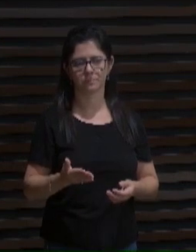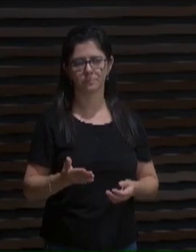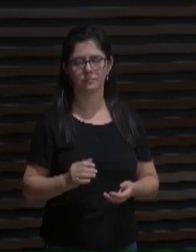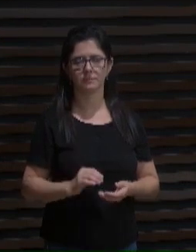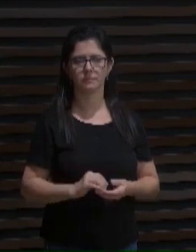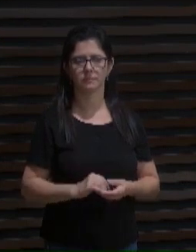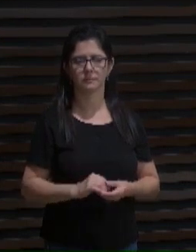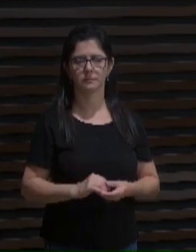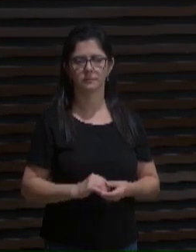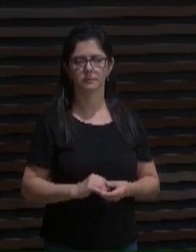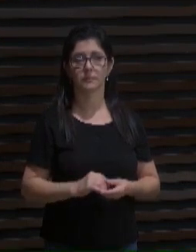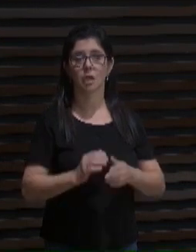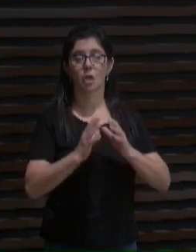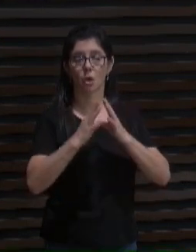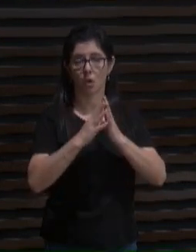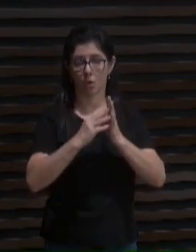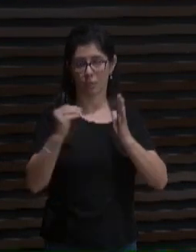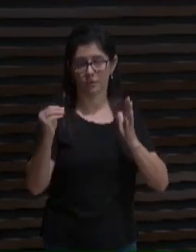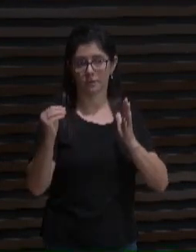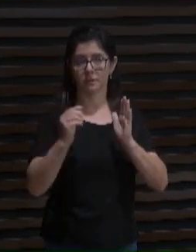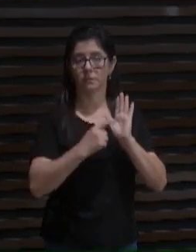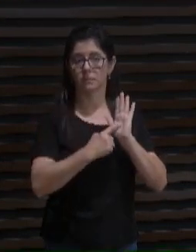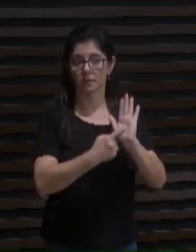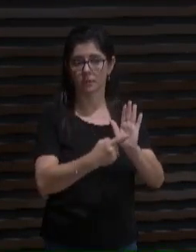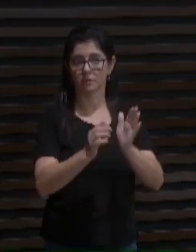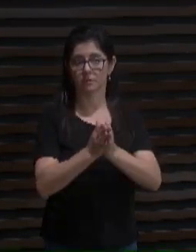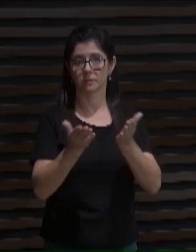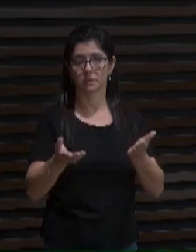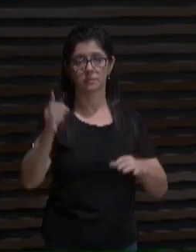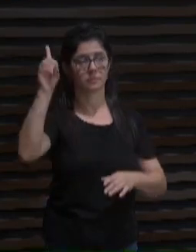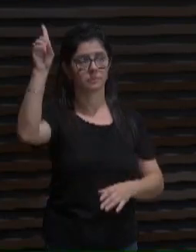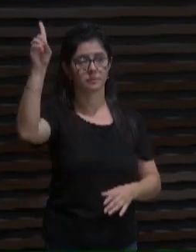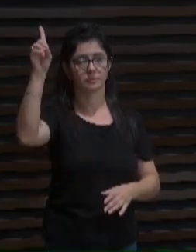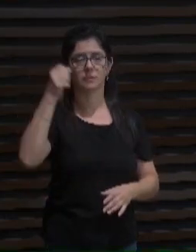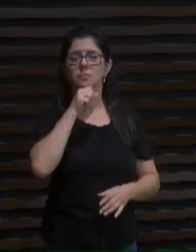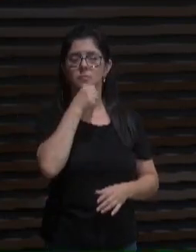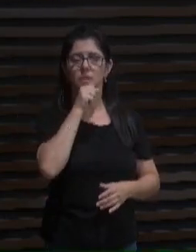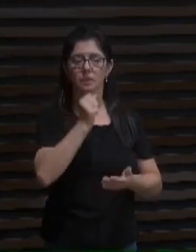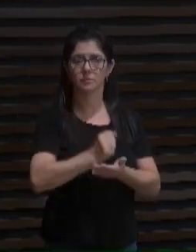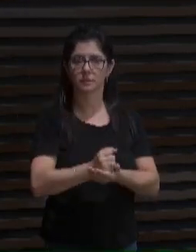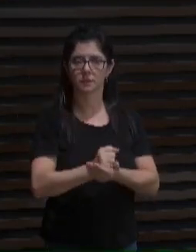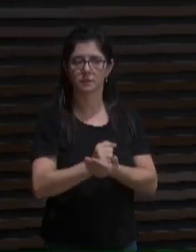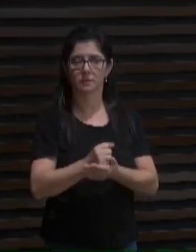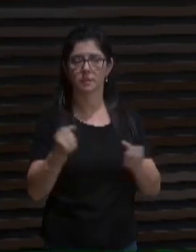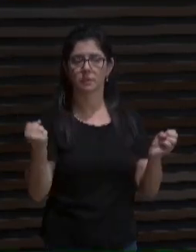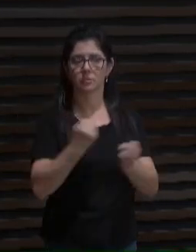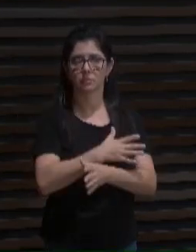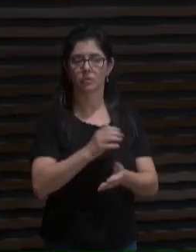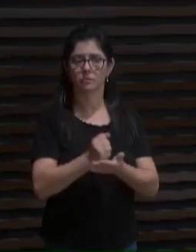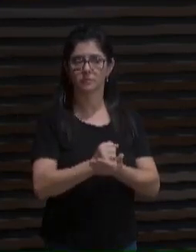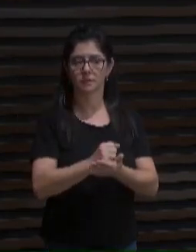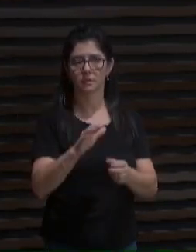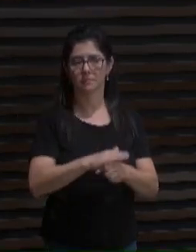descritos na escritura. Tanto o Antigo Testamento como o Novo Testamento estão repletos de orações individuais